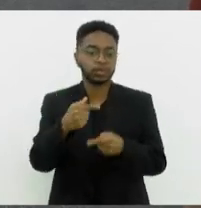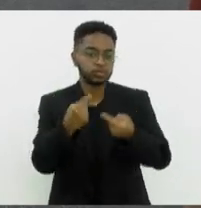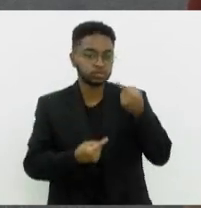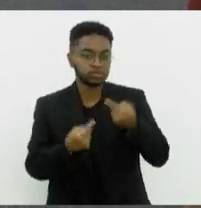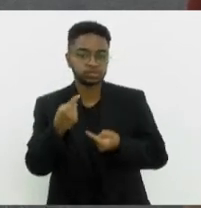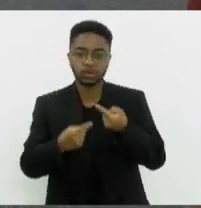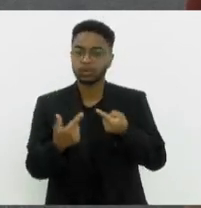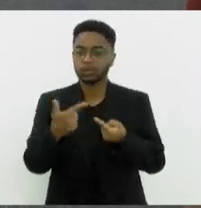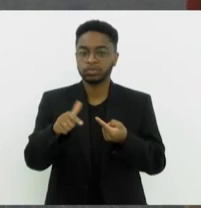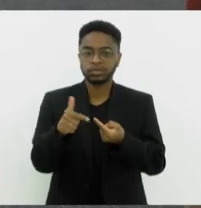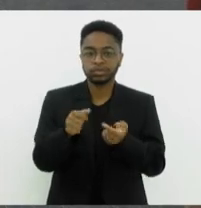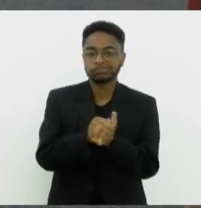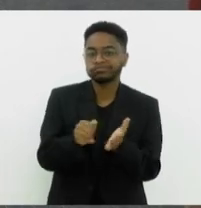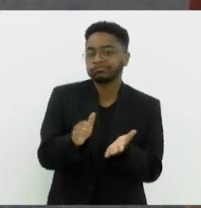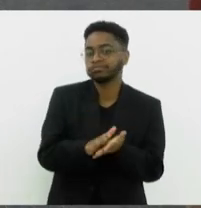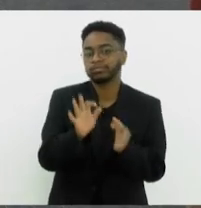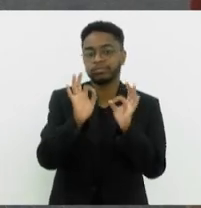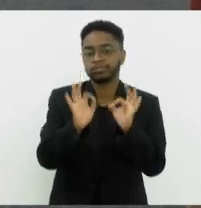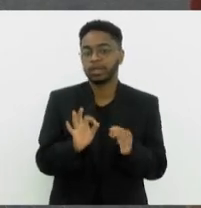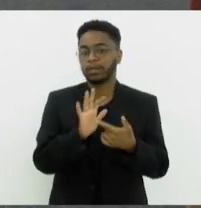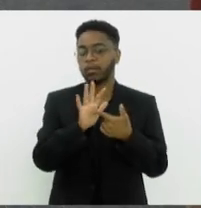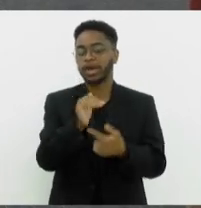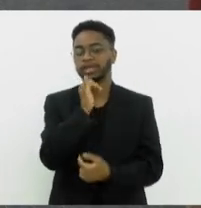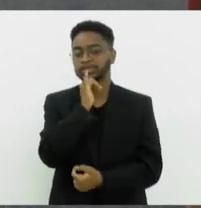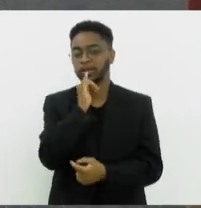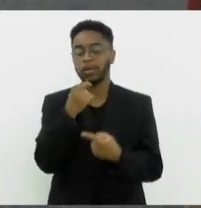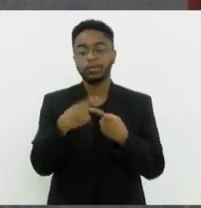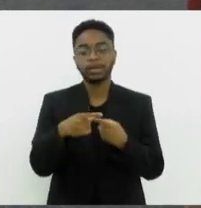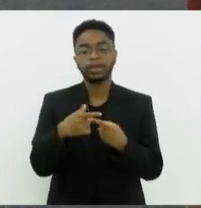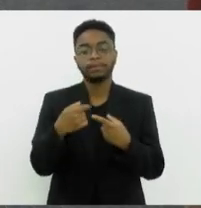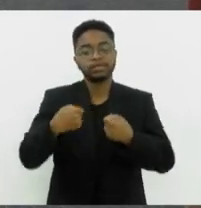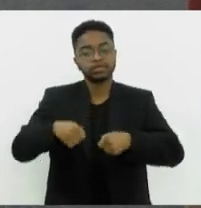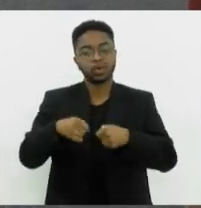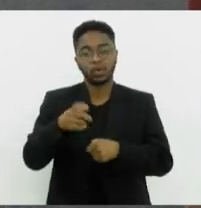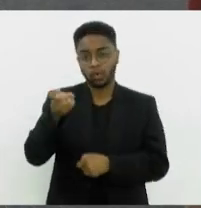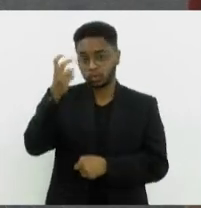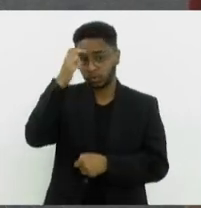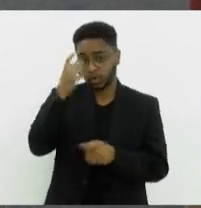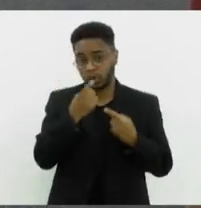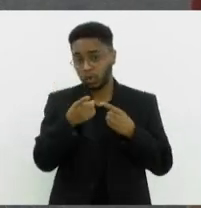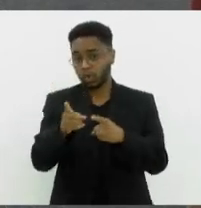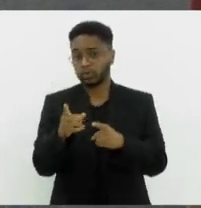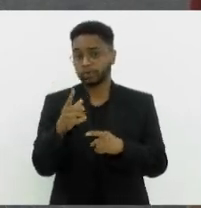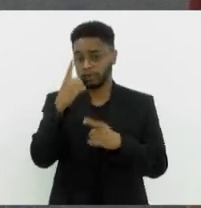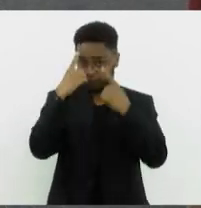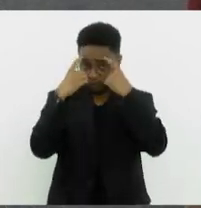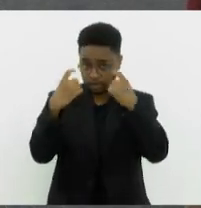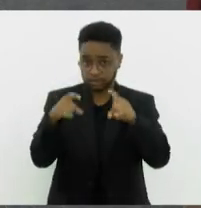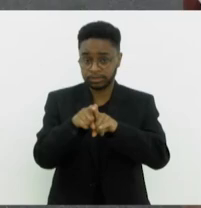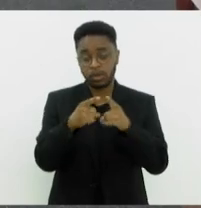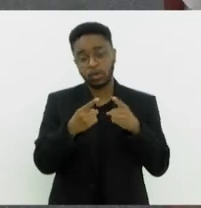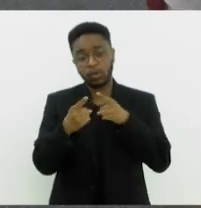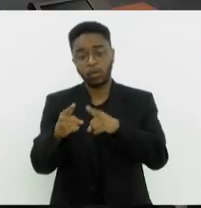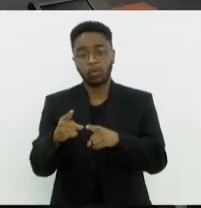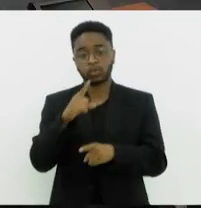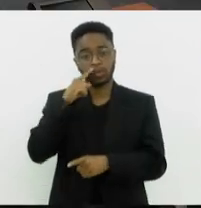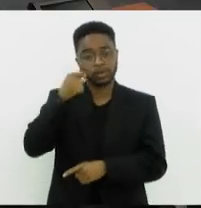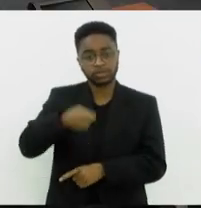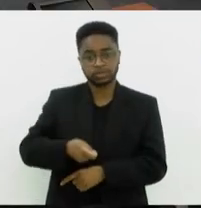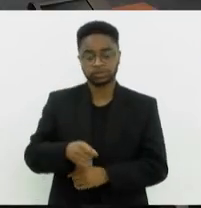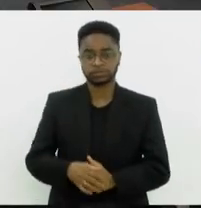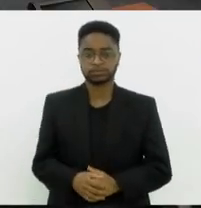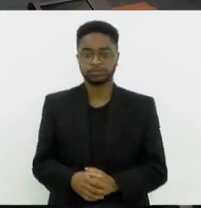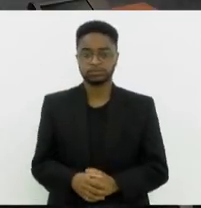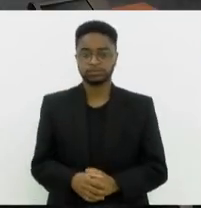punição exemplar e de uma cultura solidária, antiviolência e antimachismo. Muito